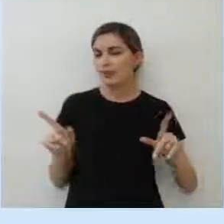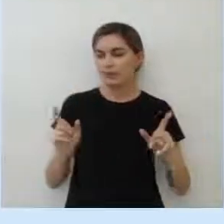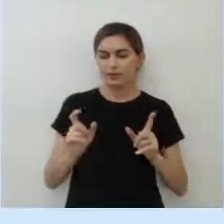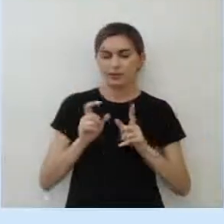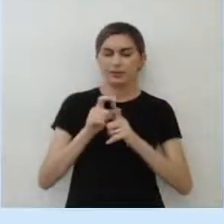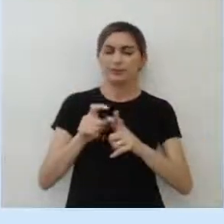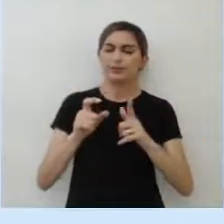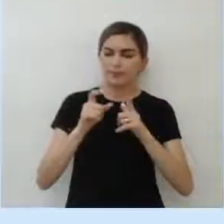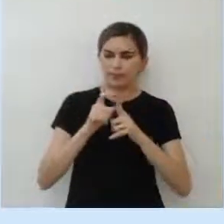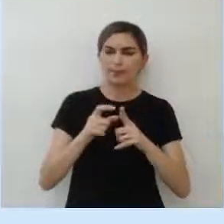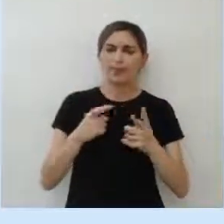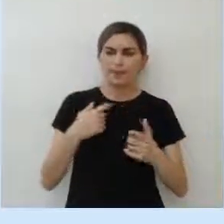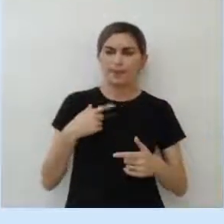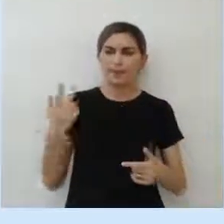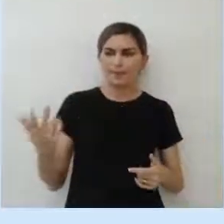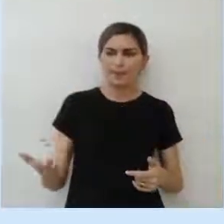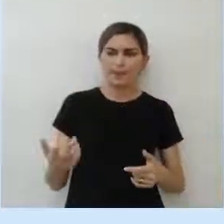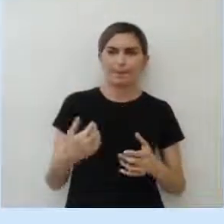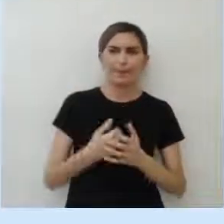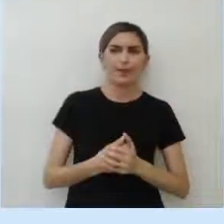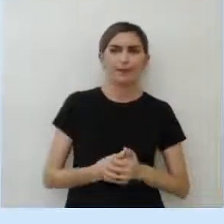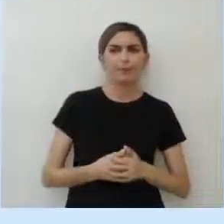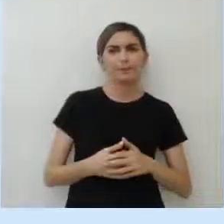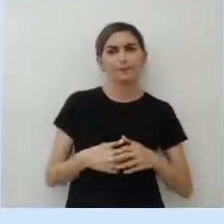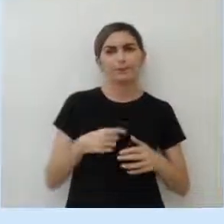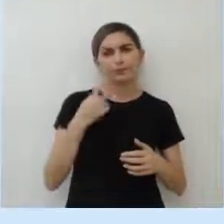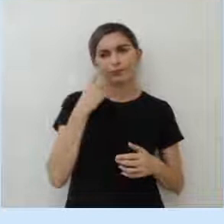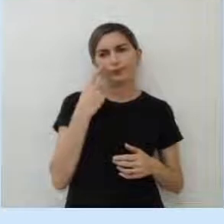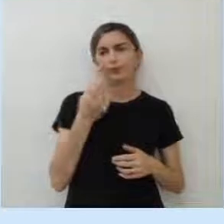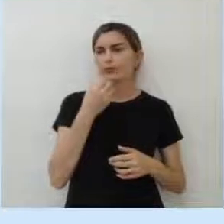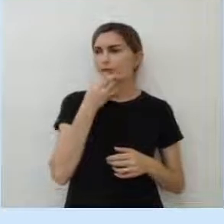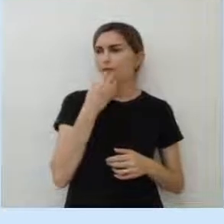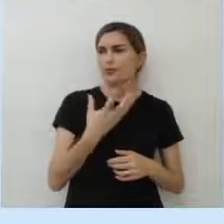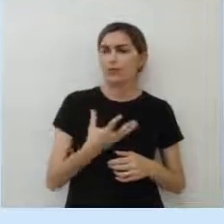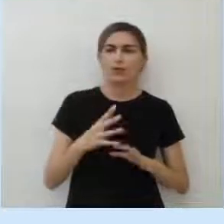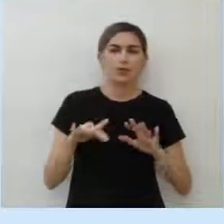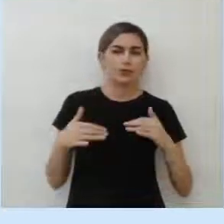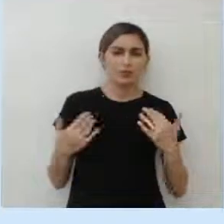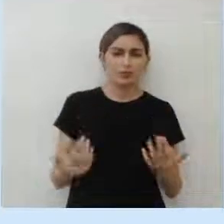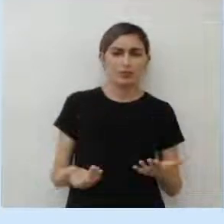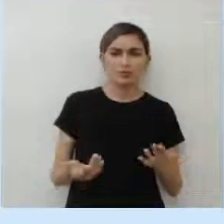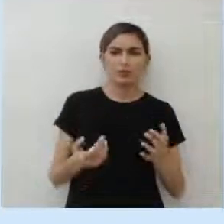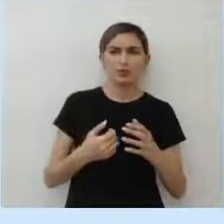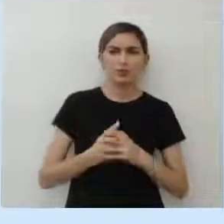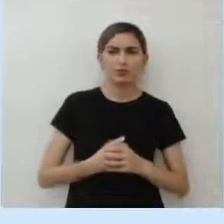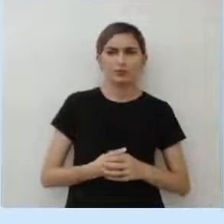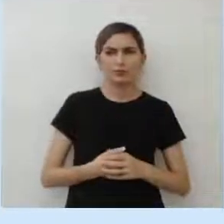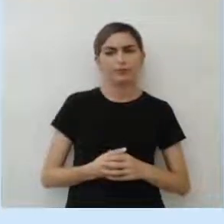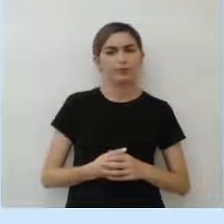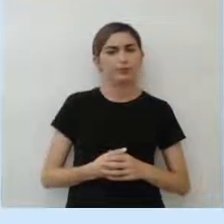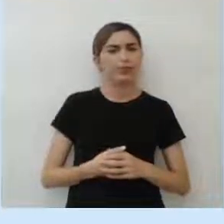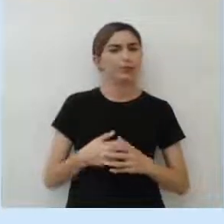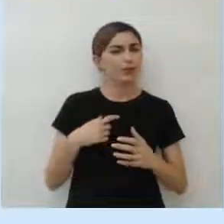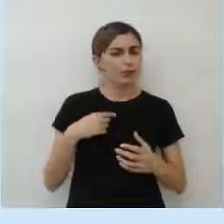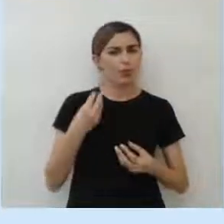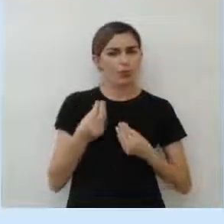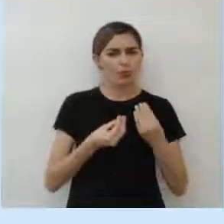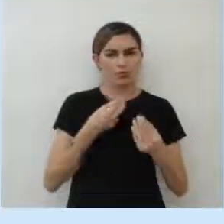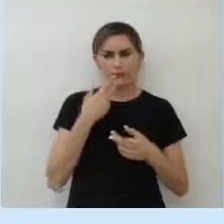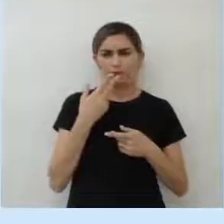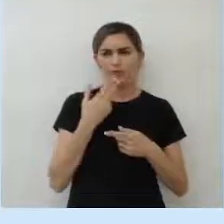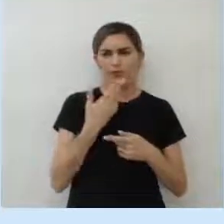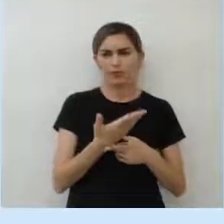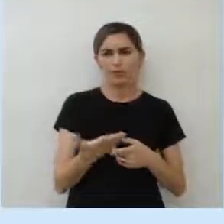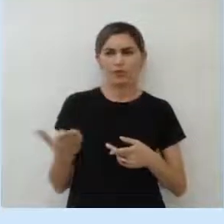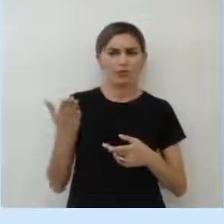aí também neste caso, certo? Bom, gente, então, veja só. Como eu disse a vocês,